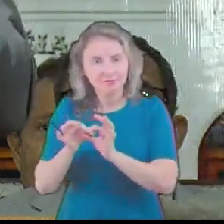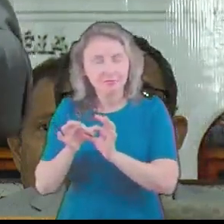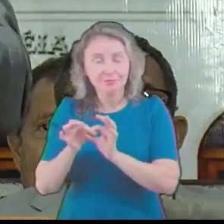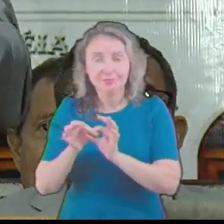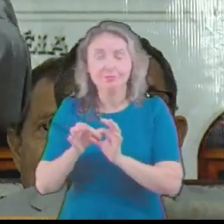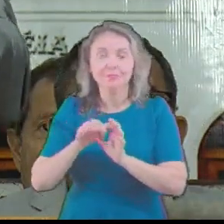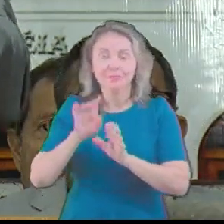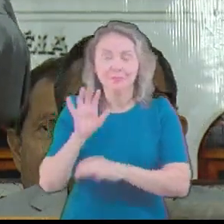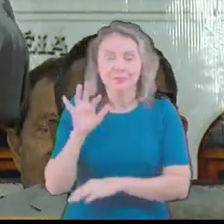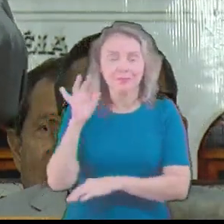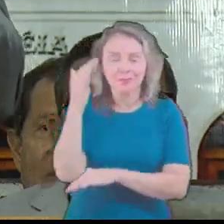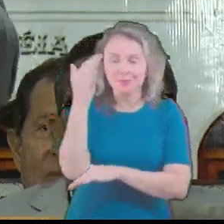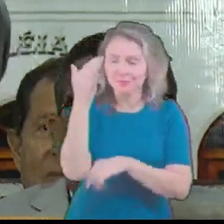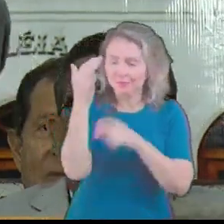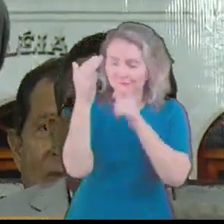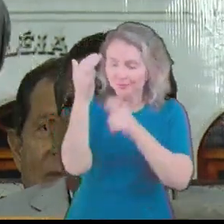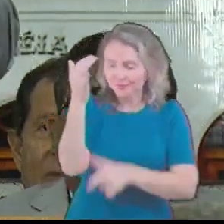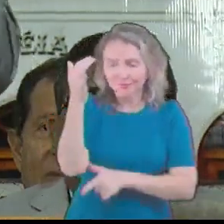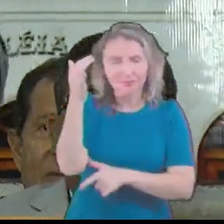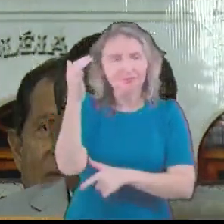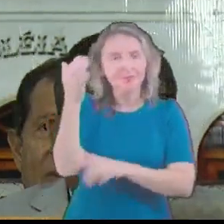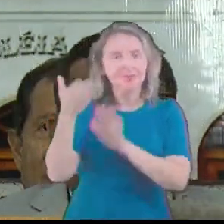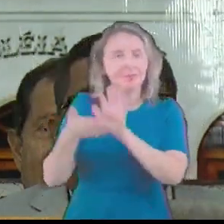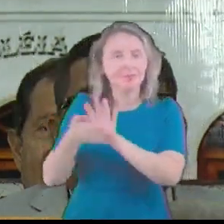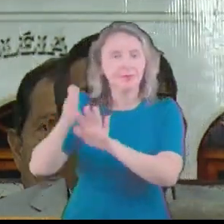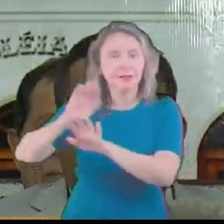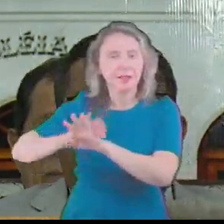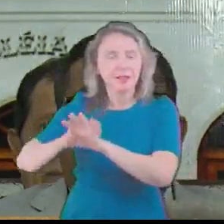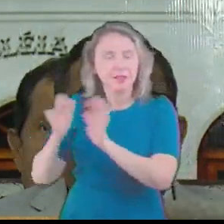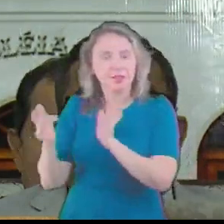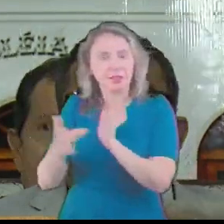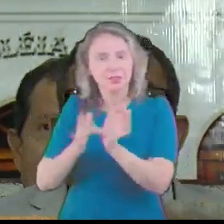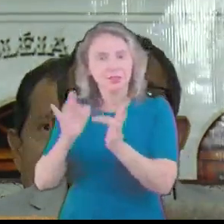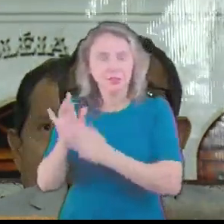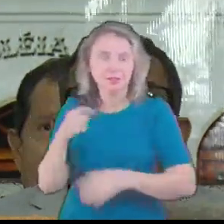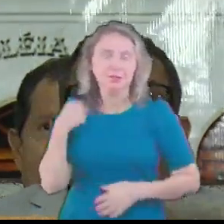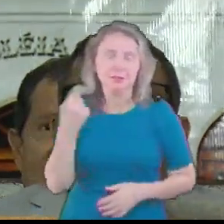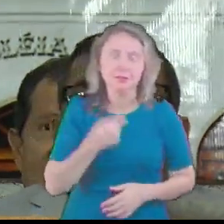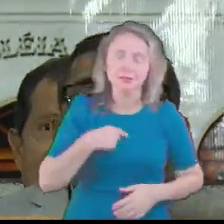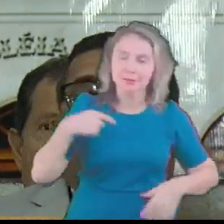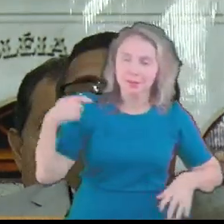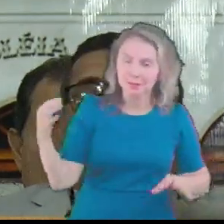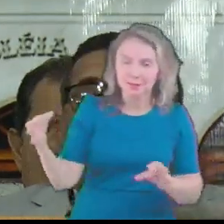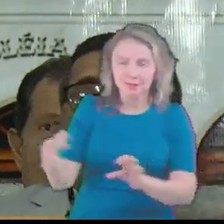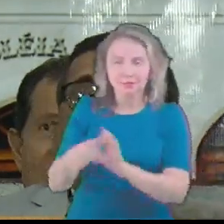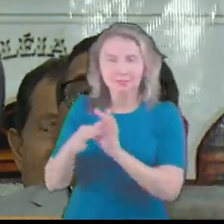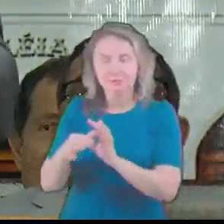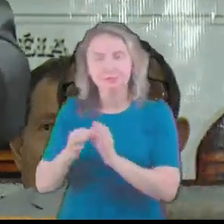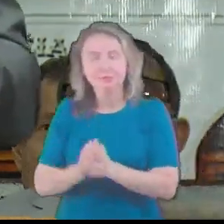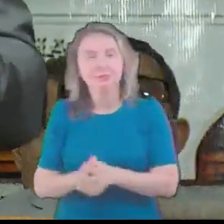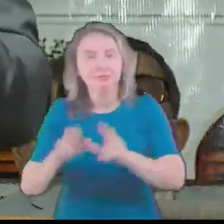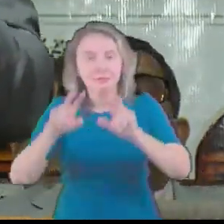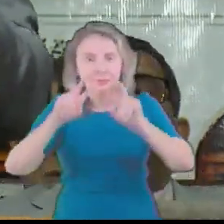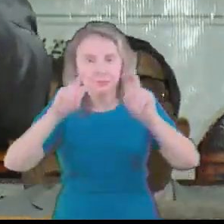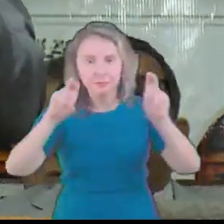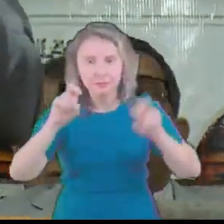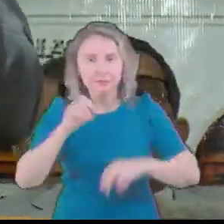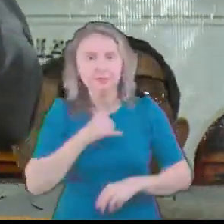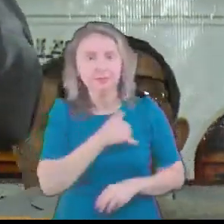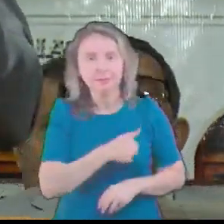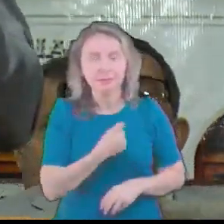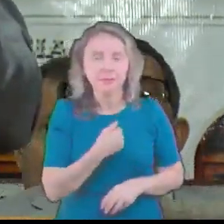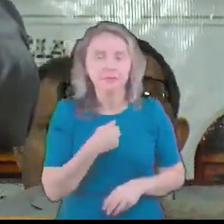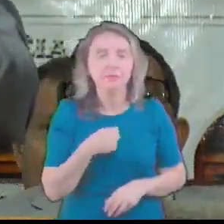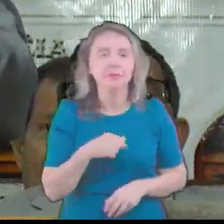videira nele e ele na videira, e a temática dele em João, se vocês